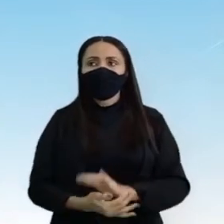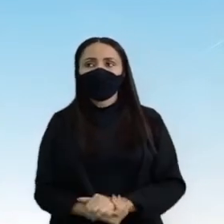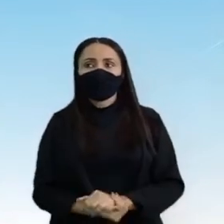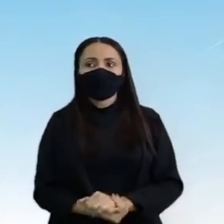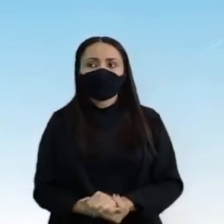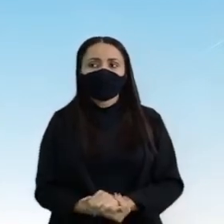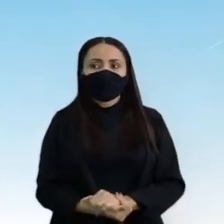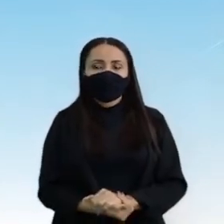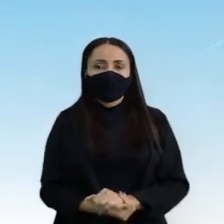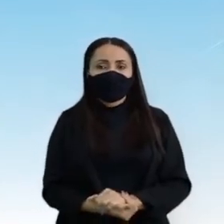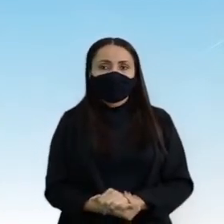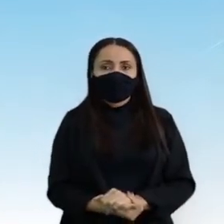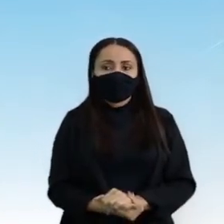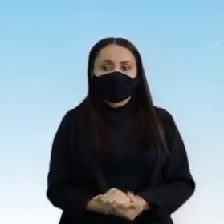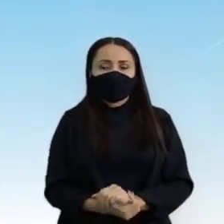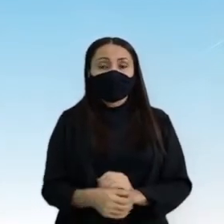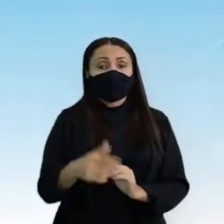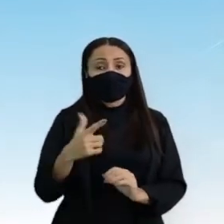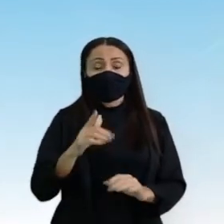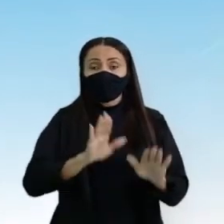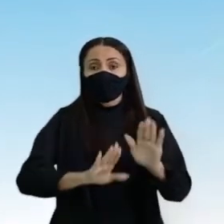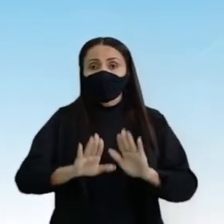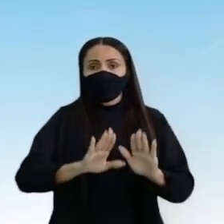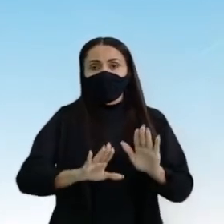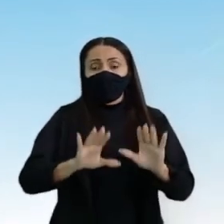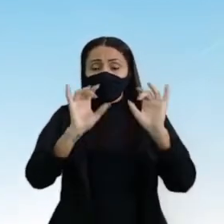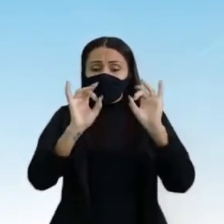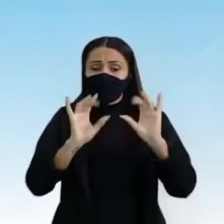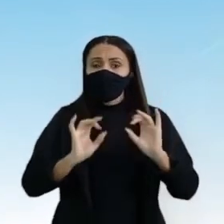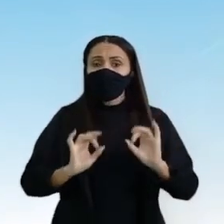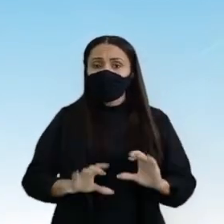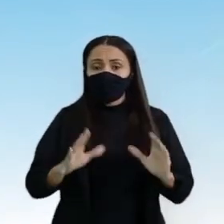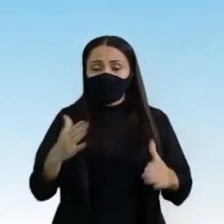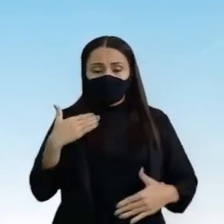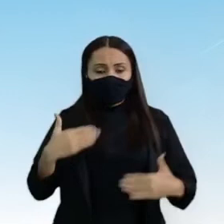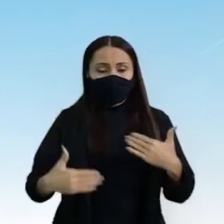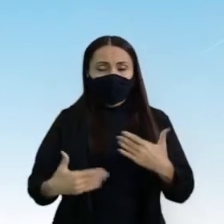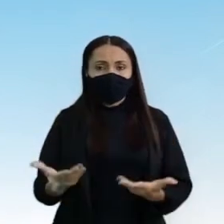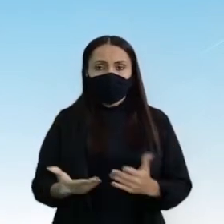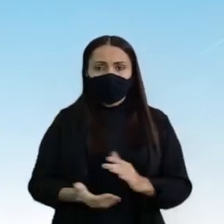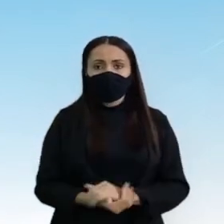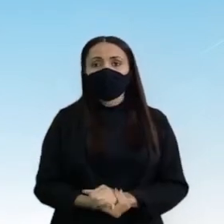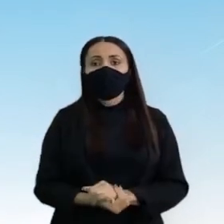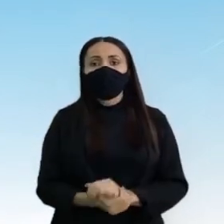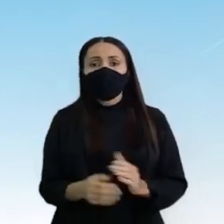quanto pessoas que não têm um cuidado devido com o seu corpo. Então é muito